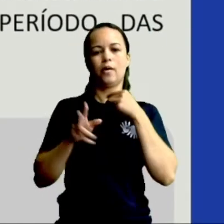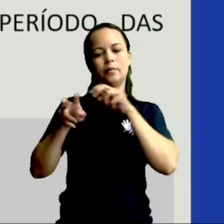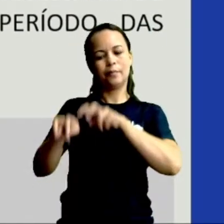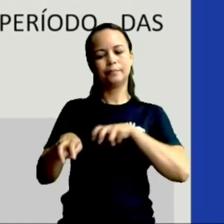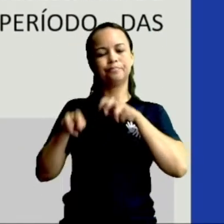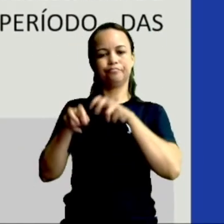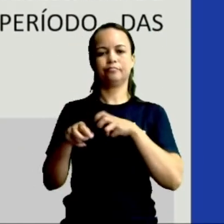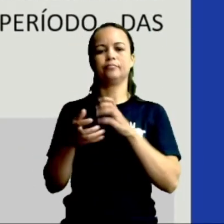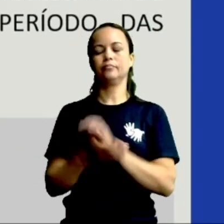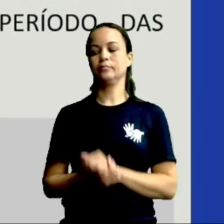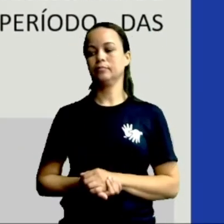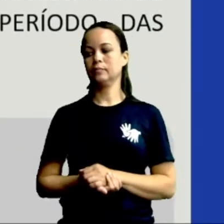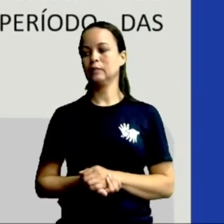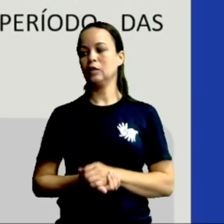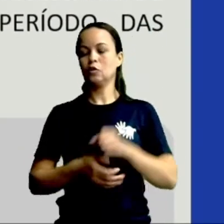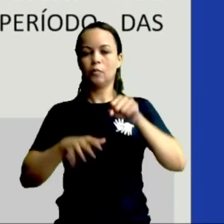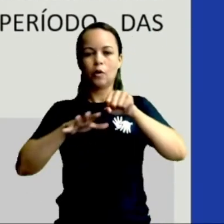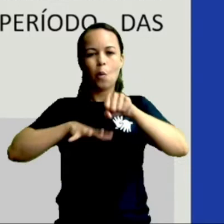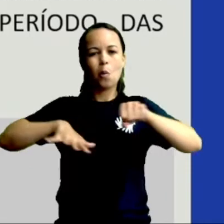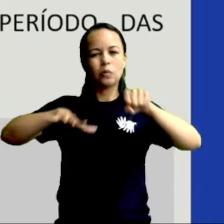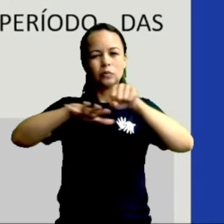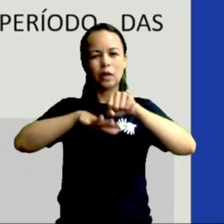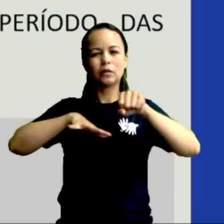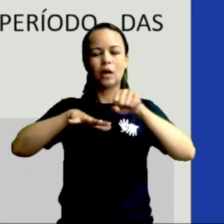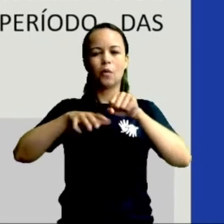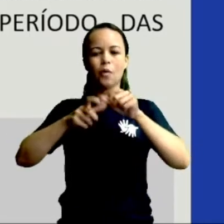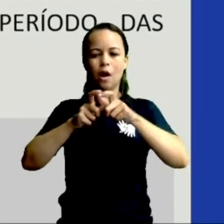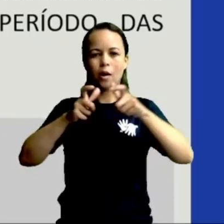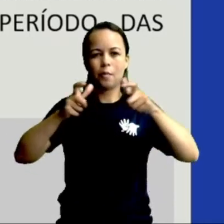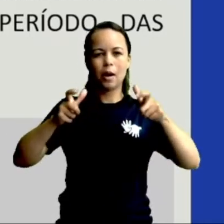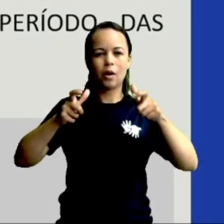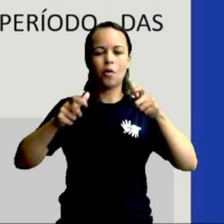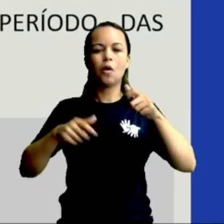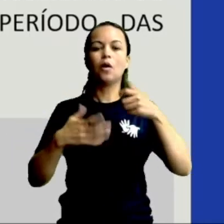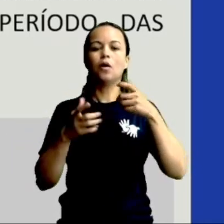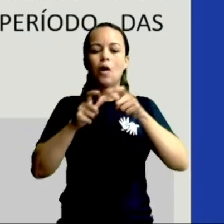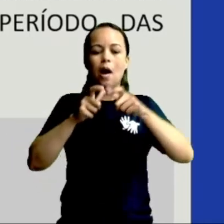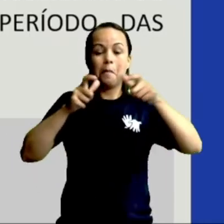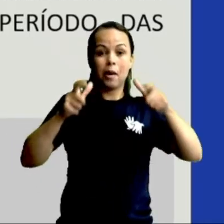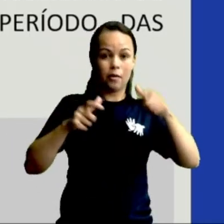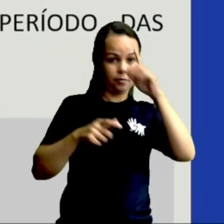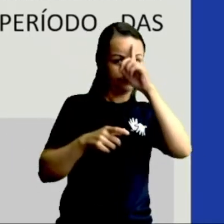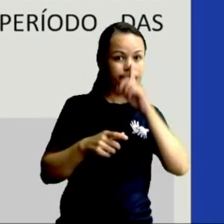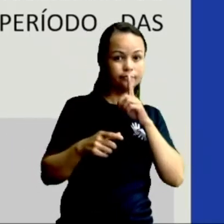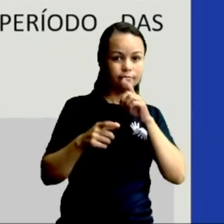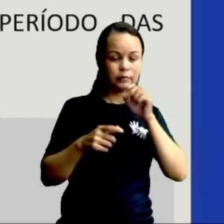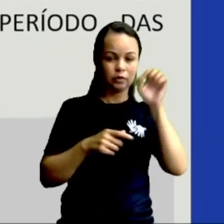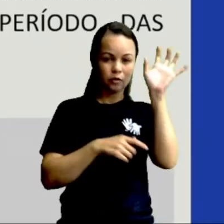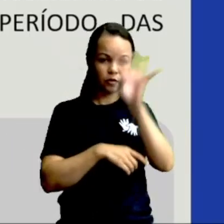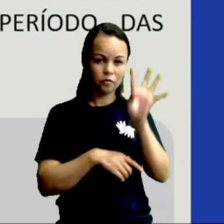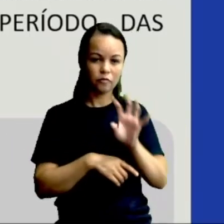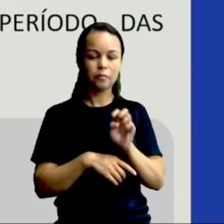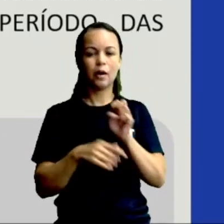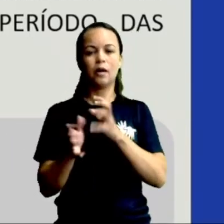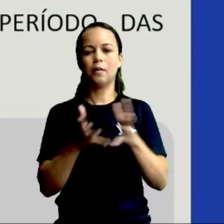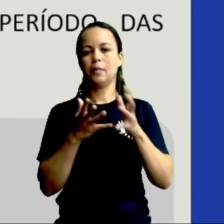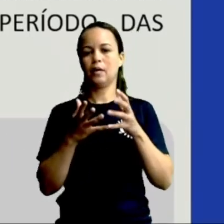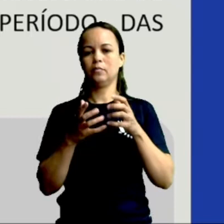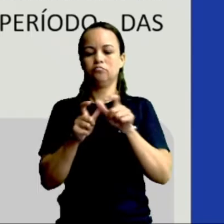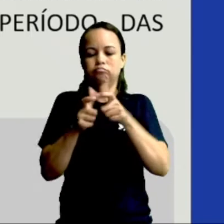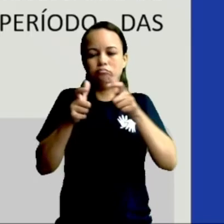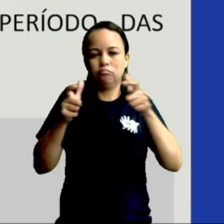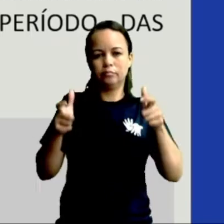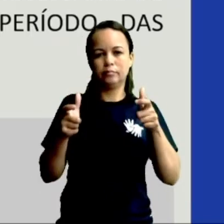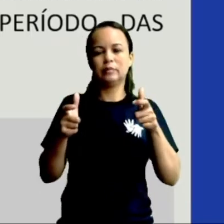Sobre o sertão, tá? Que é aquela área maior, amarelinha que a gente viu no mapa. Apresenta como vegetação predominante